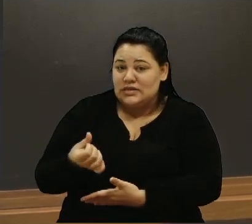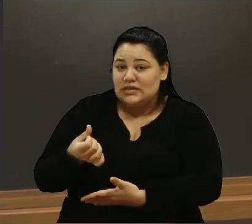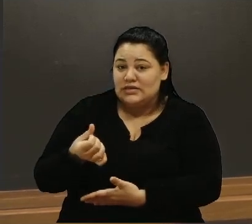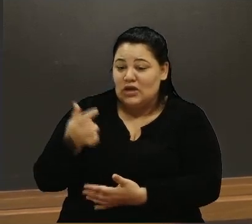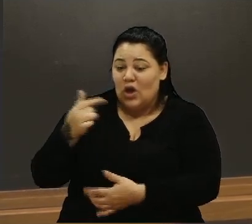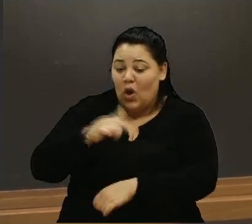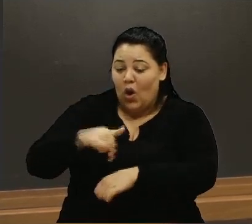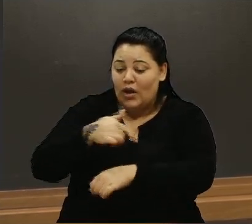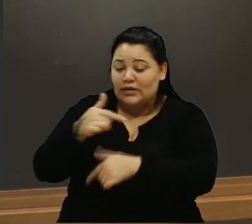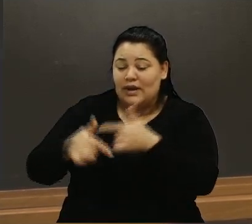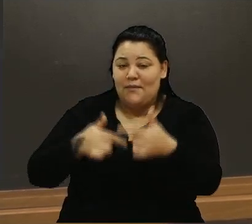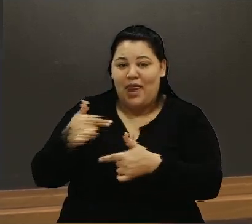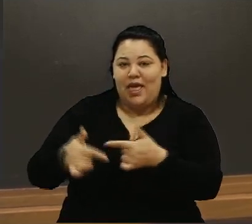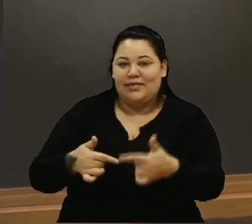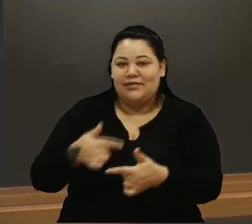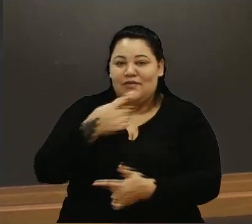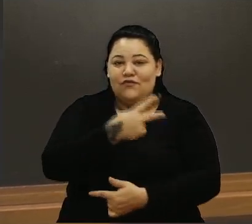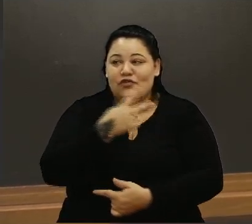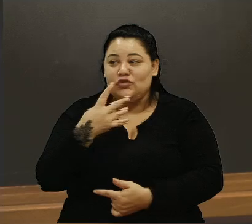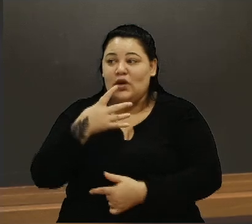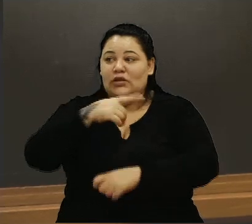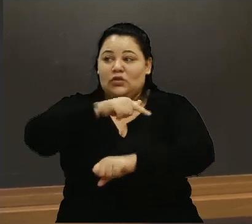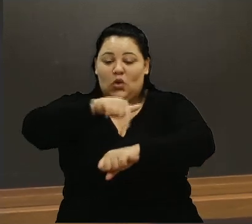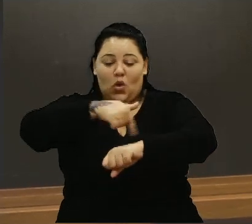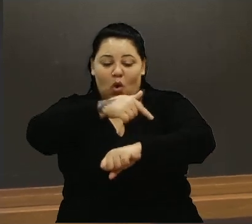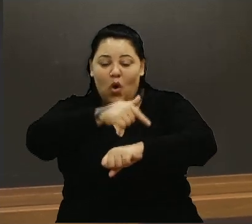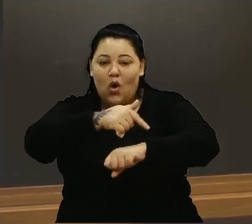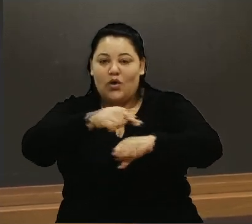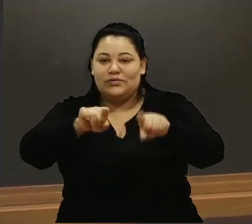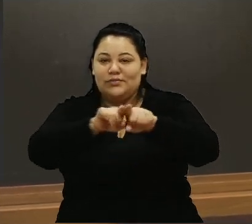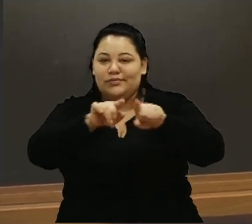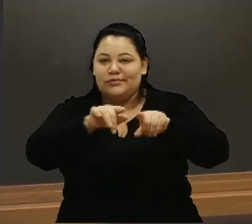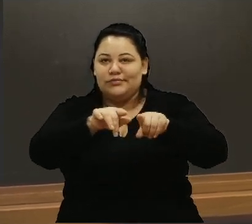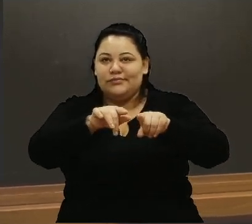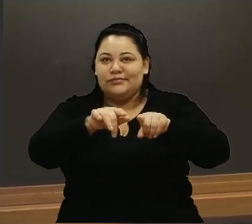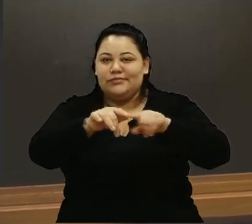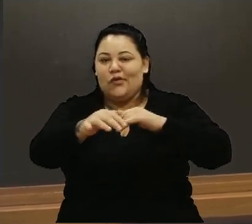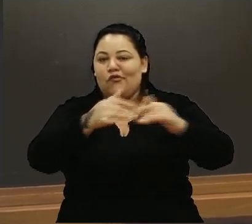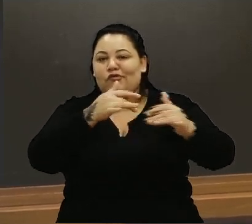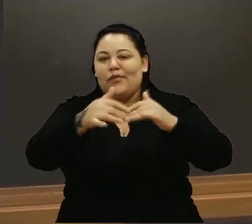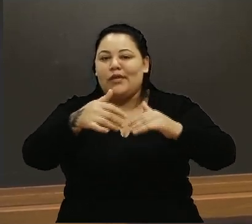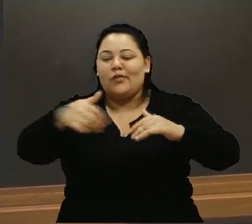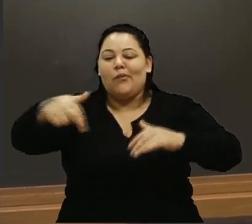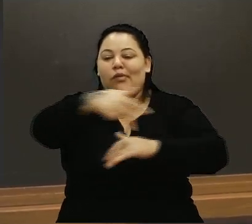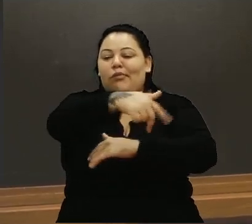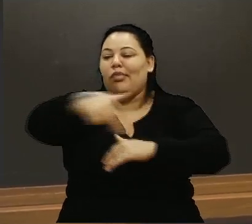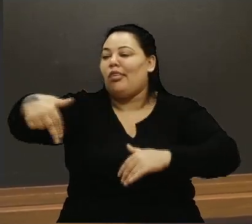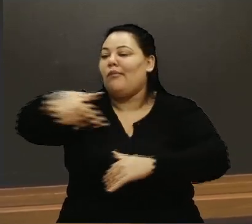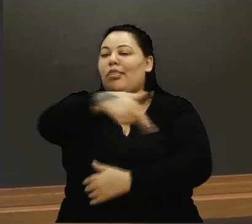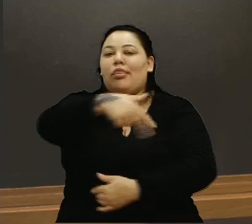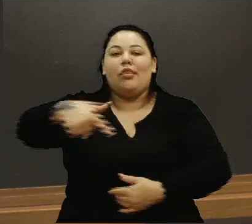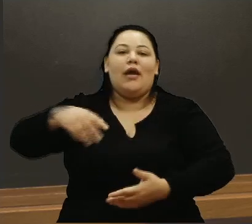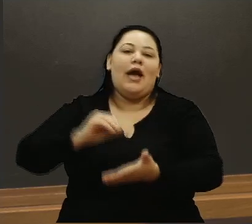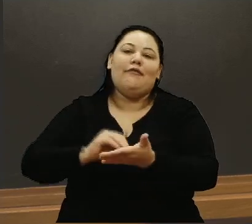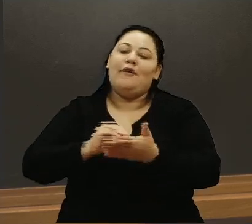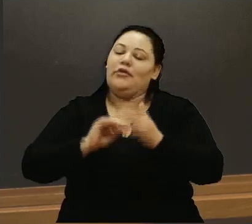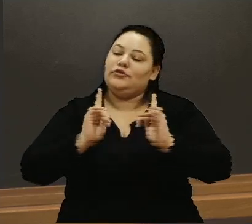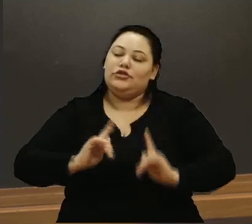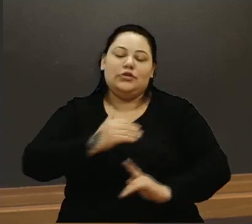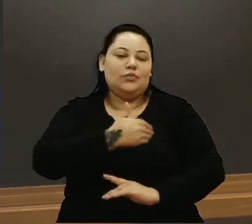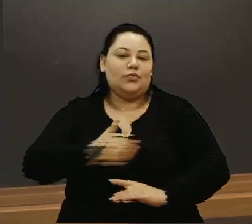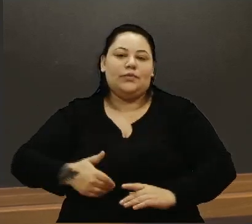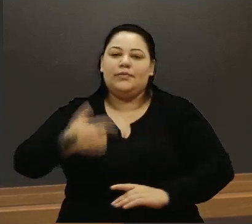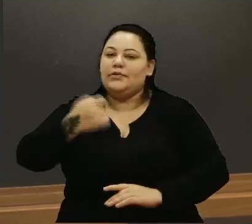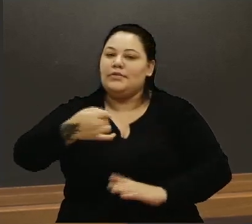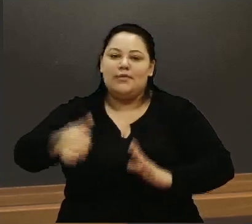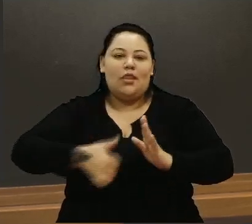e 24 horas no transporte, vereadora Rose, falta gestão pública. Tem que